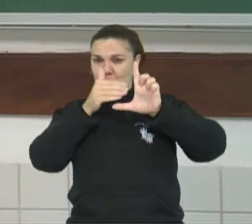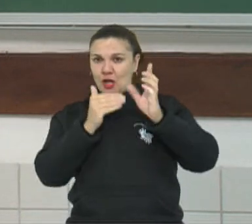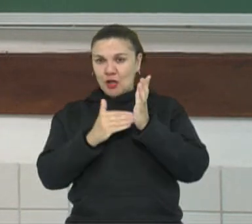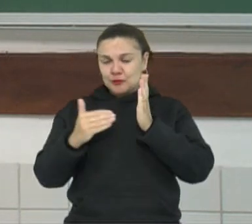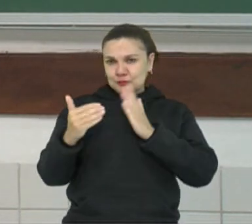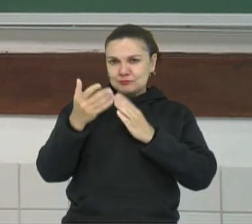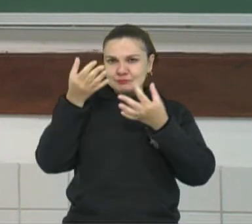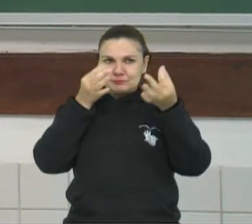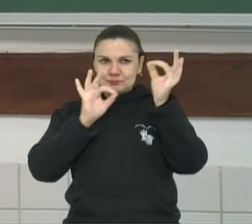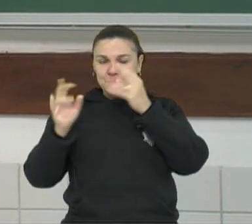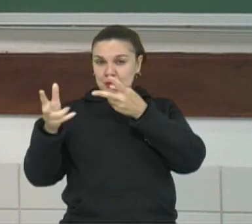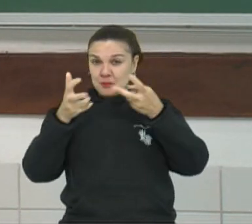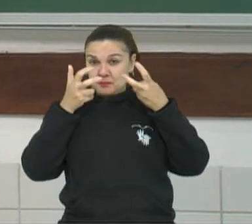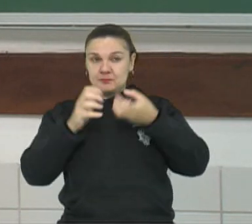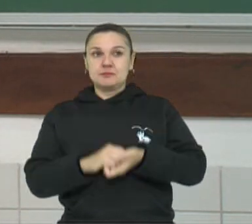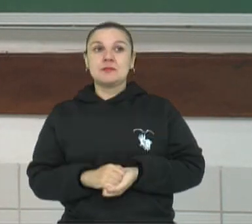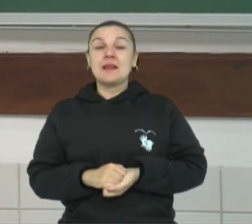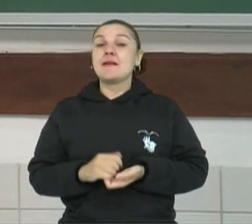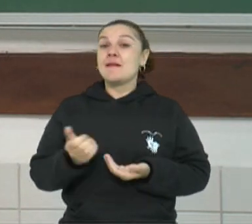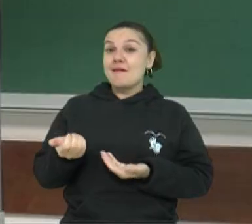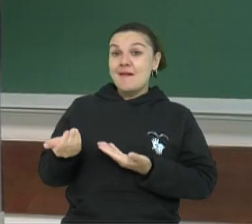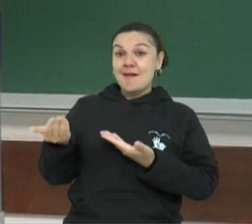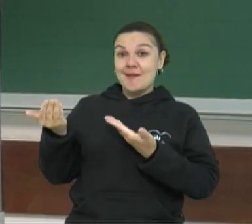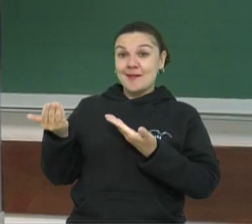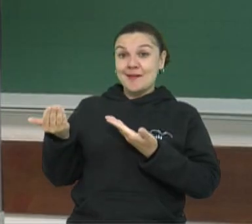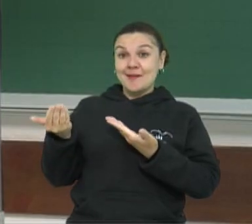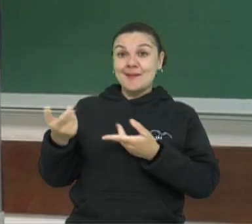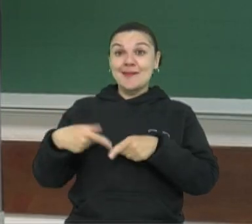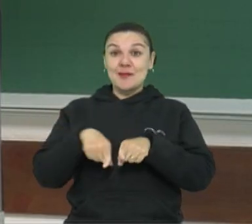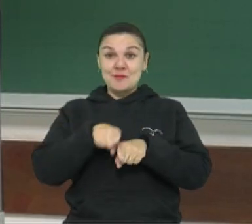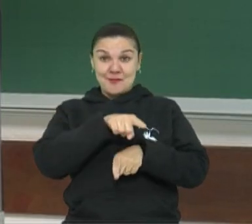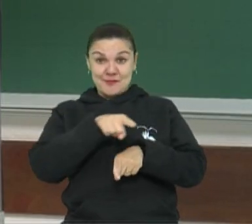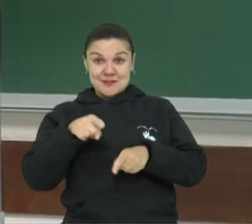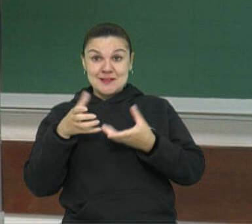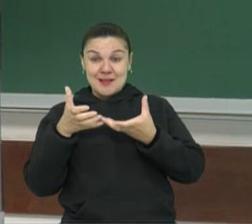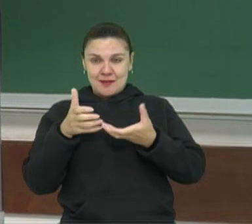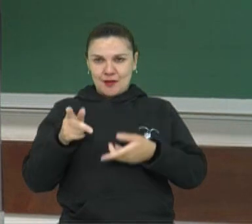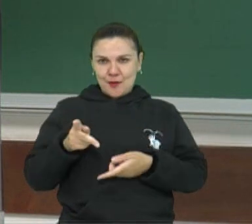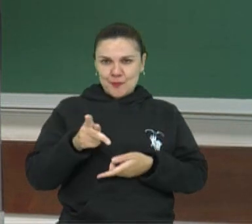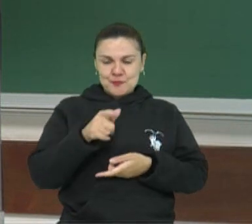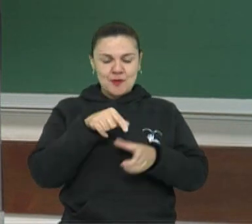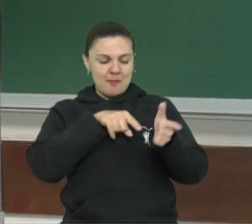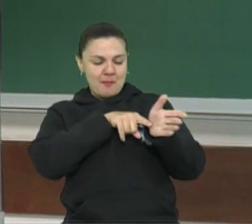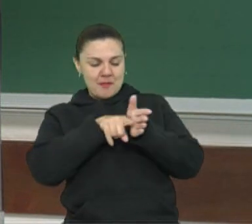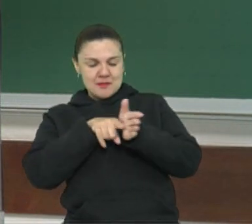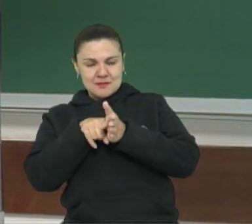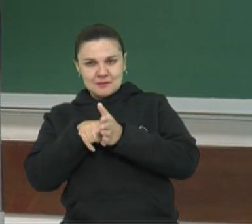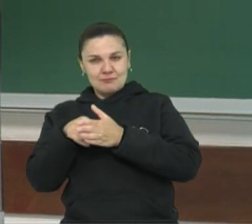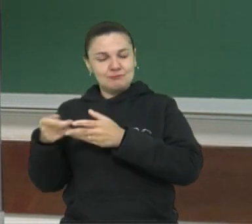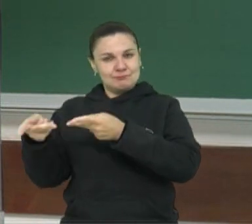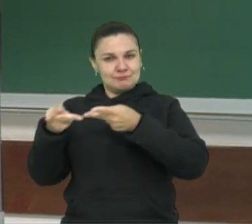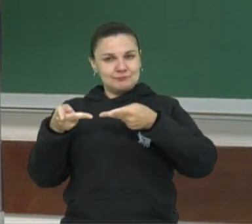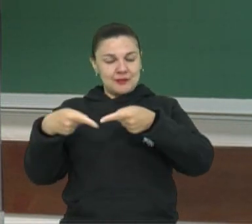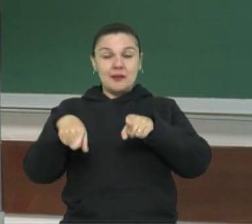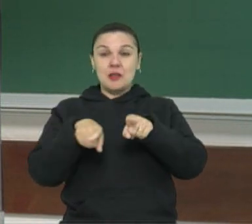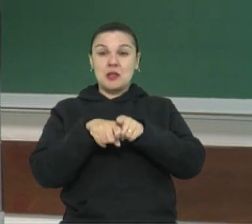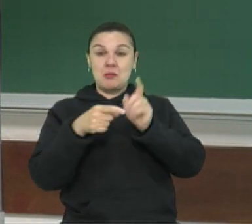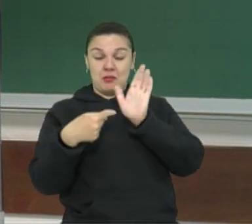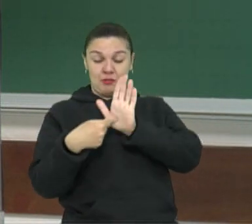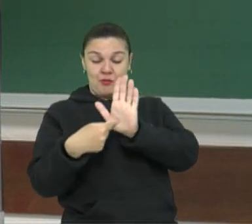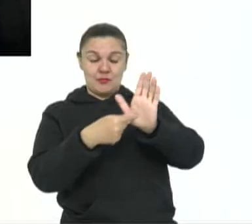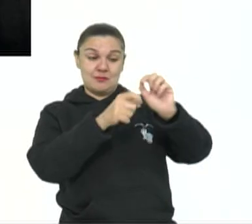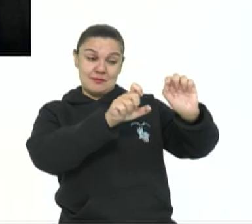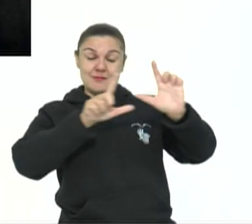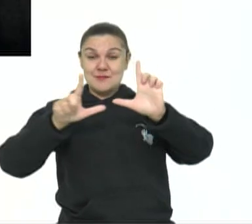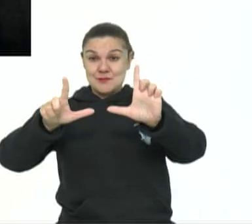composição. Vamos seguindo. E aí, para você que quiser continuar o seu tour, você vai passeando entre outras exposições, né?